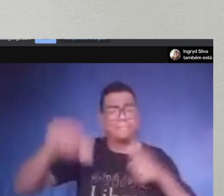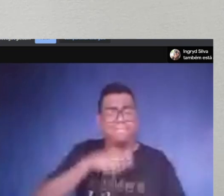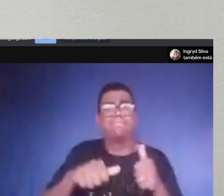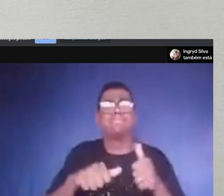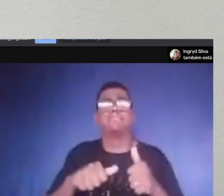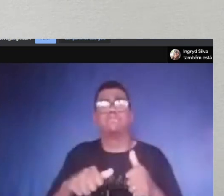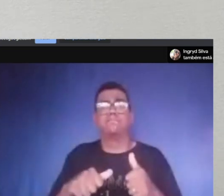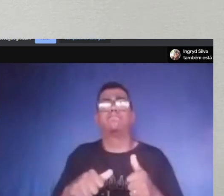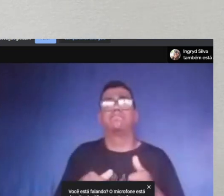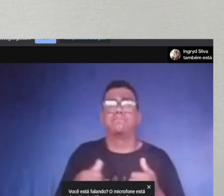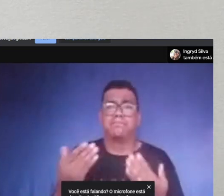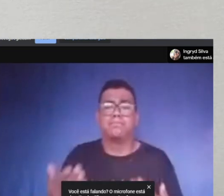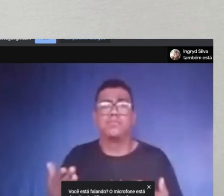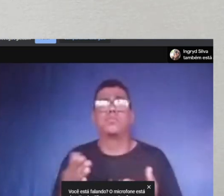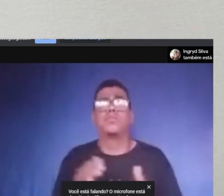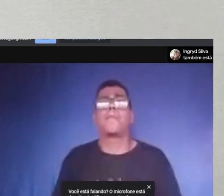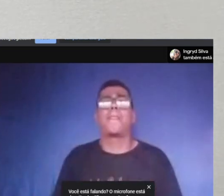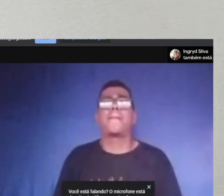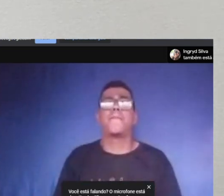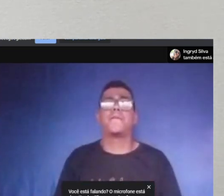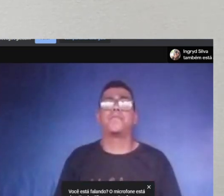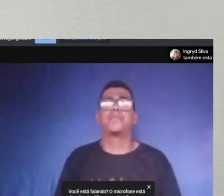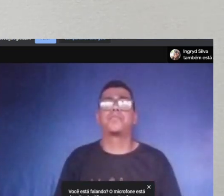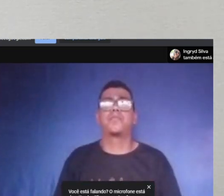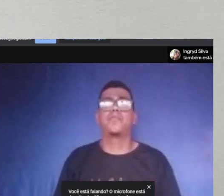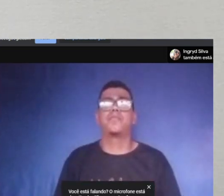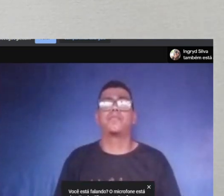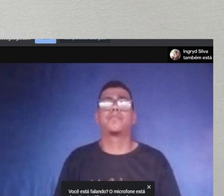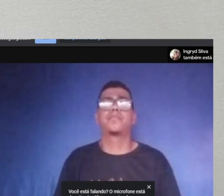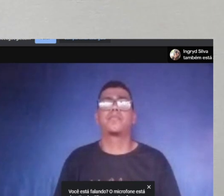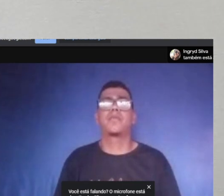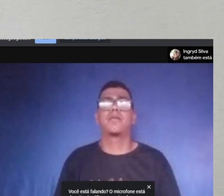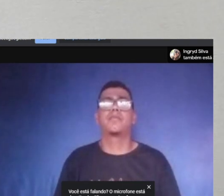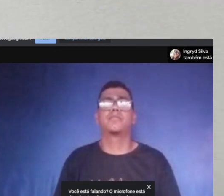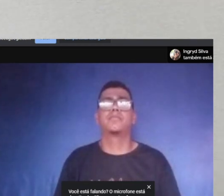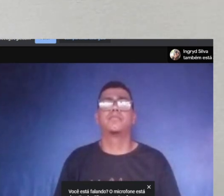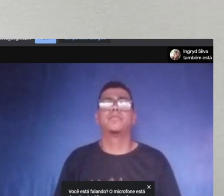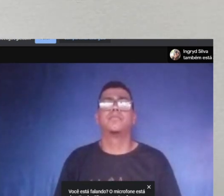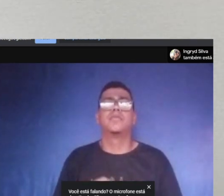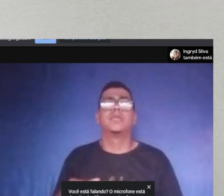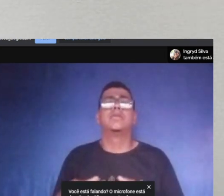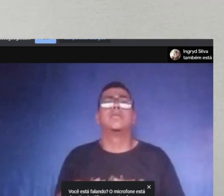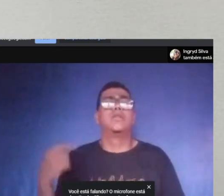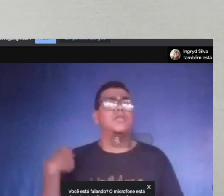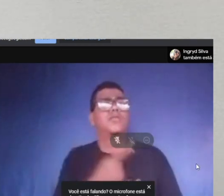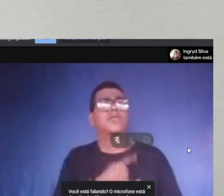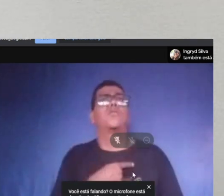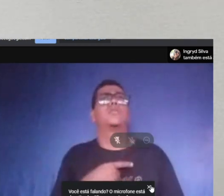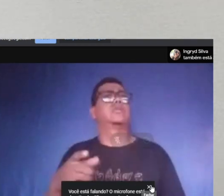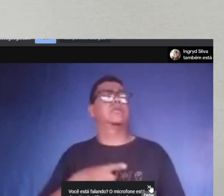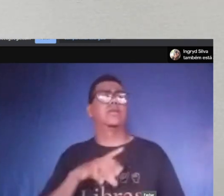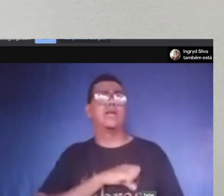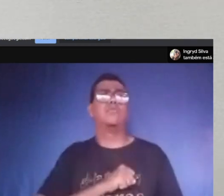mudar as nações. Ela não vai ter testemunho e nem poder para transformar. O poder não vem de nós, primeiramente, né? O poder ele vem de